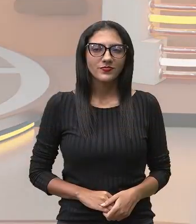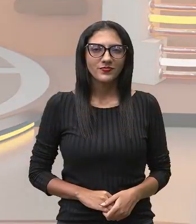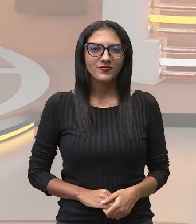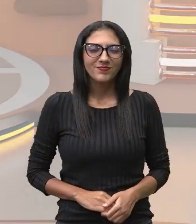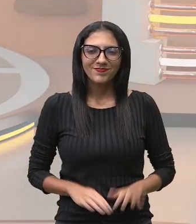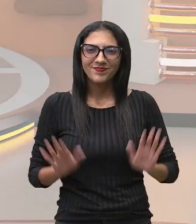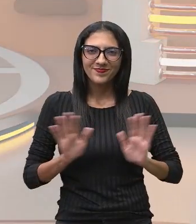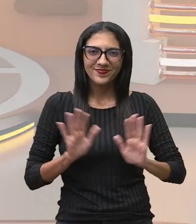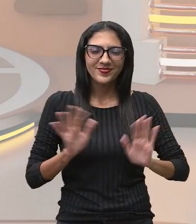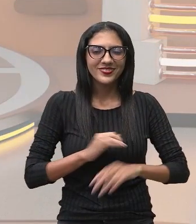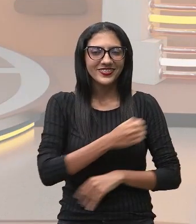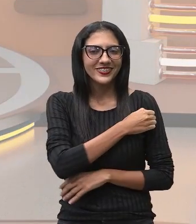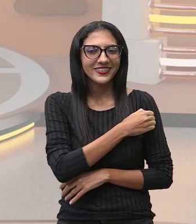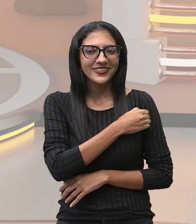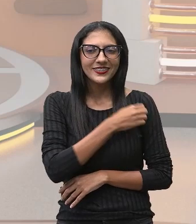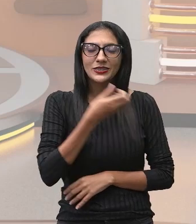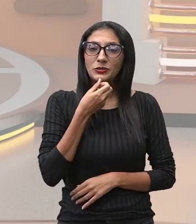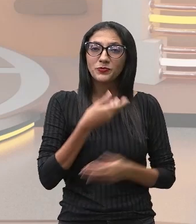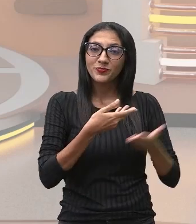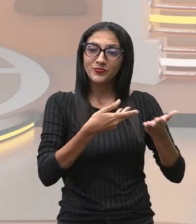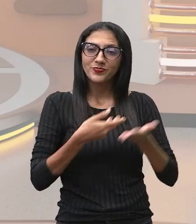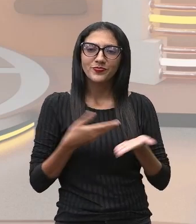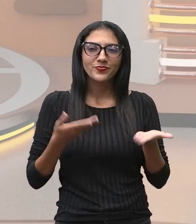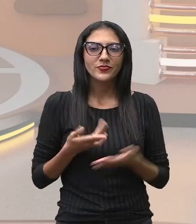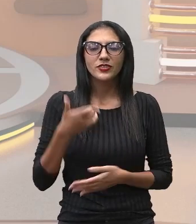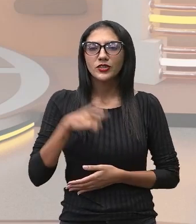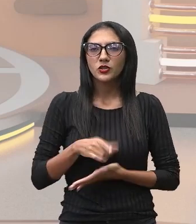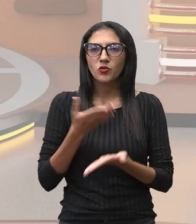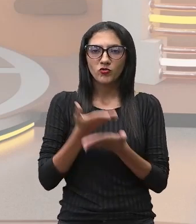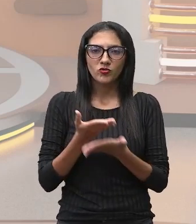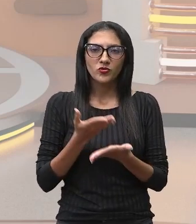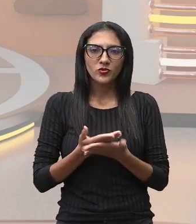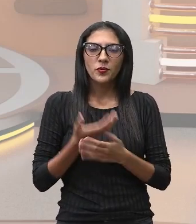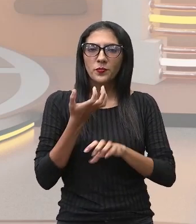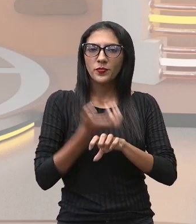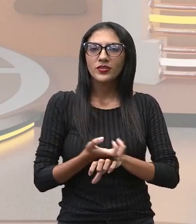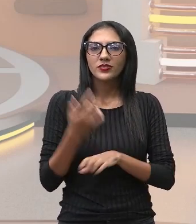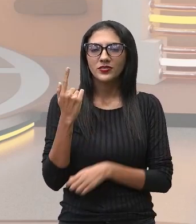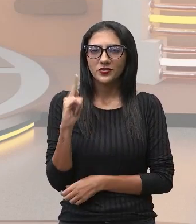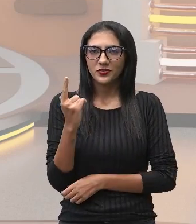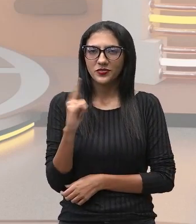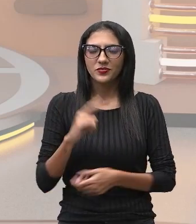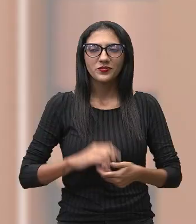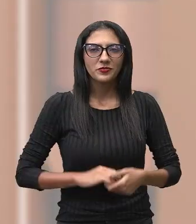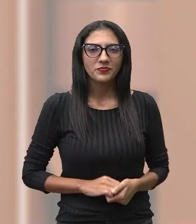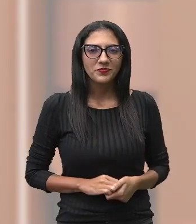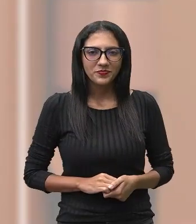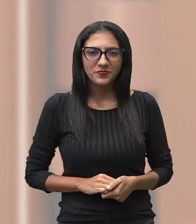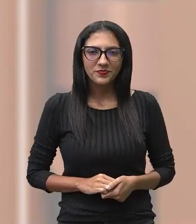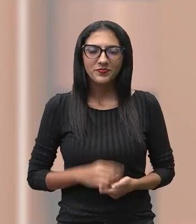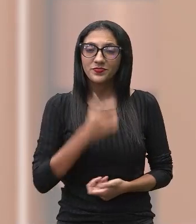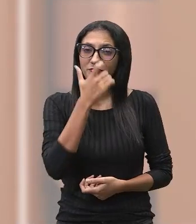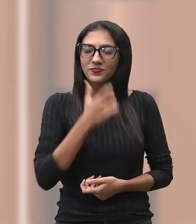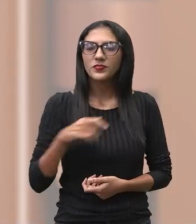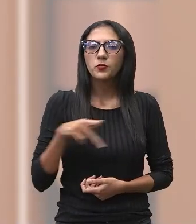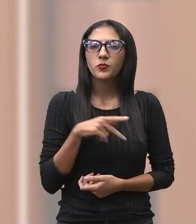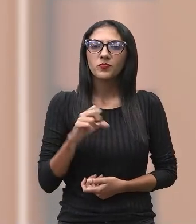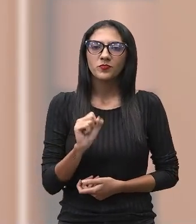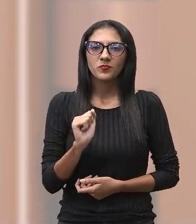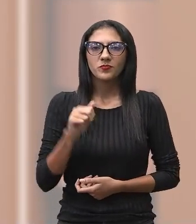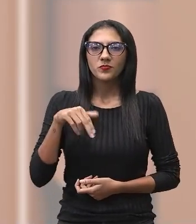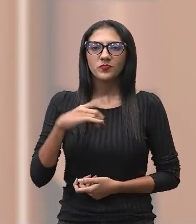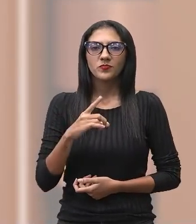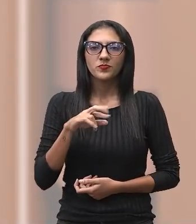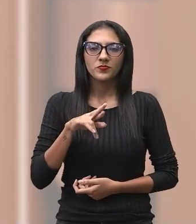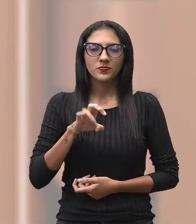Olá a todos vocês, sejam bem-vindos a mais uma aula do nosso componente de Geografia. Eu sou a professora